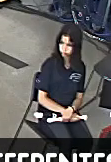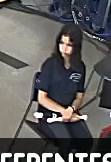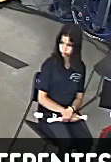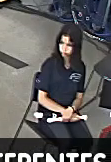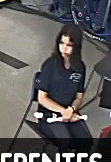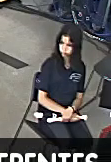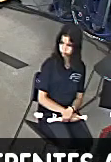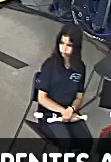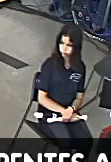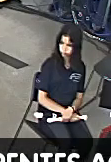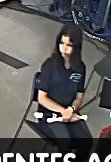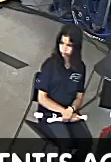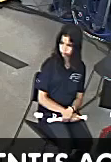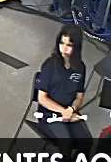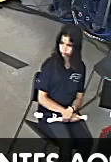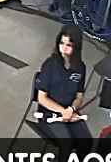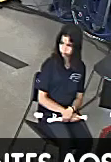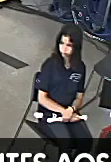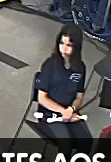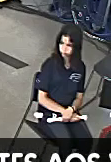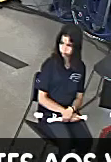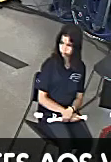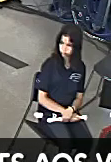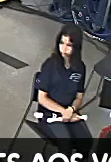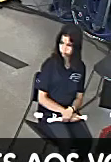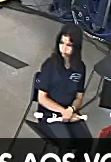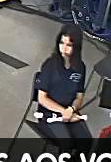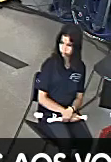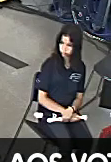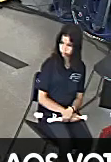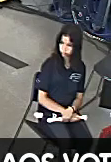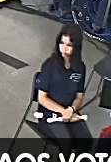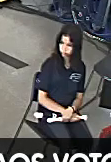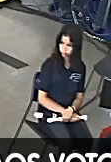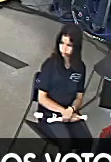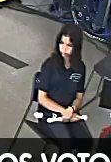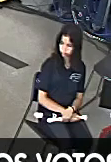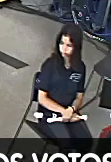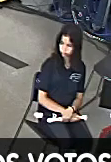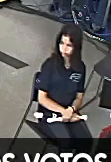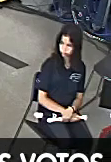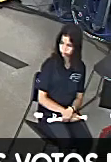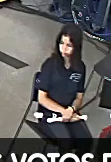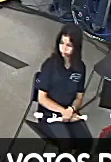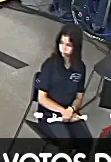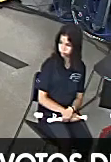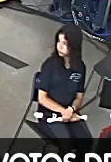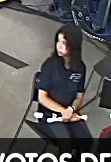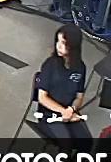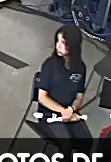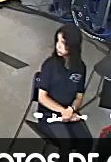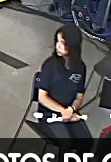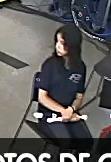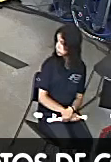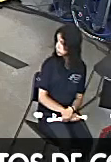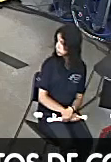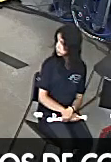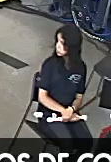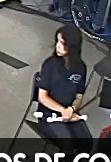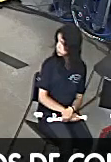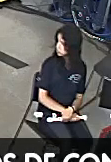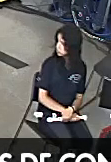de serviços prestados à comunidade. Te agradecemos a você e a sua equipe e